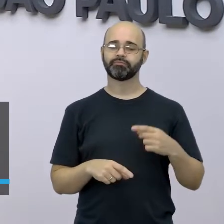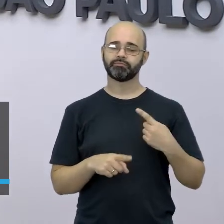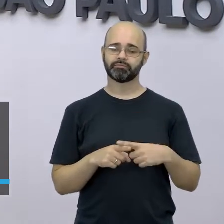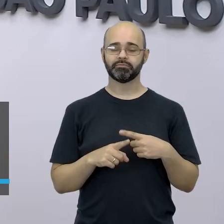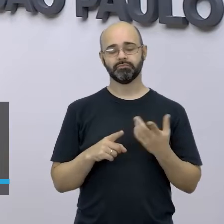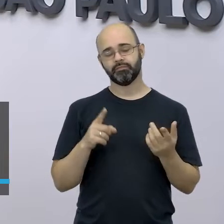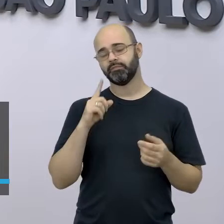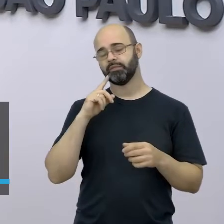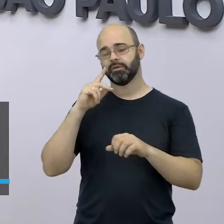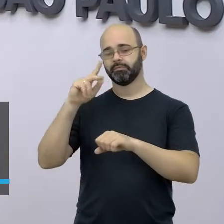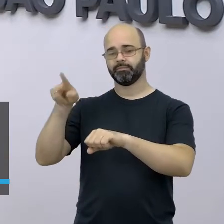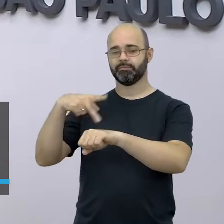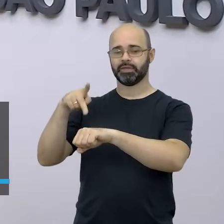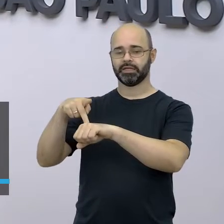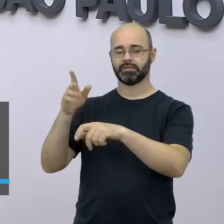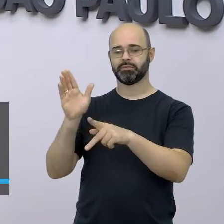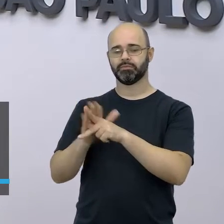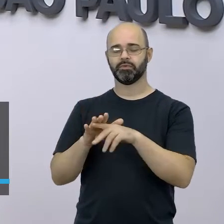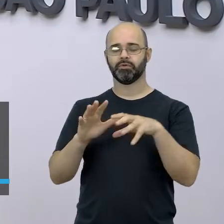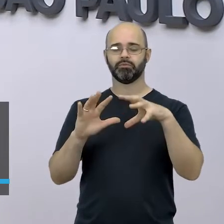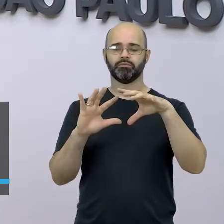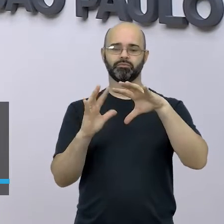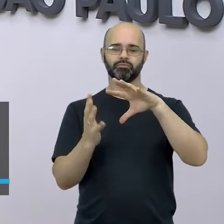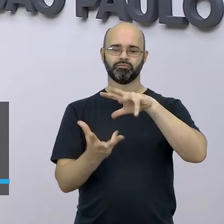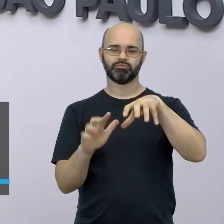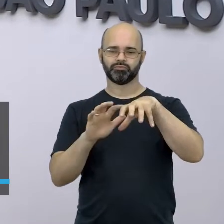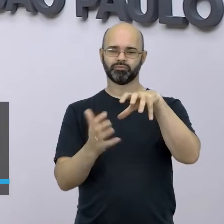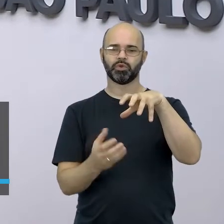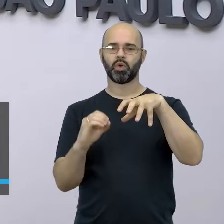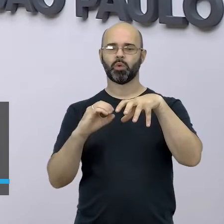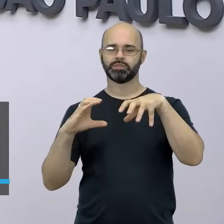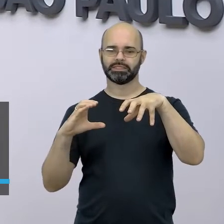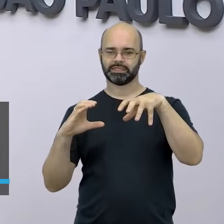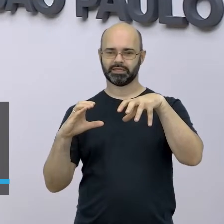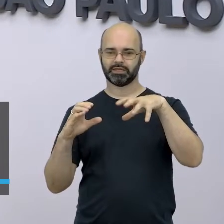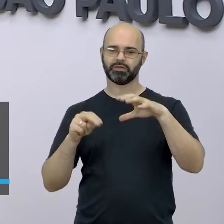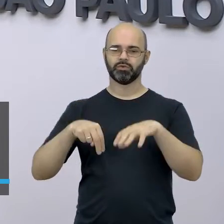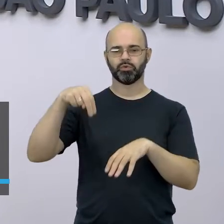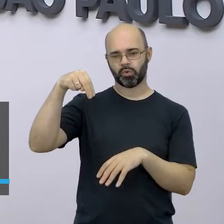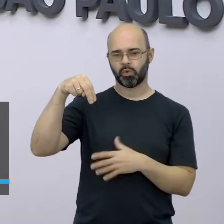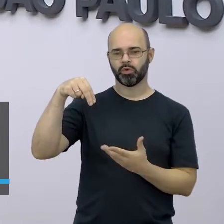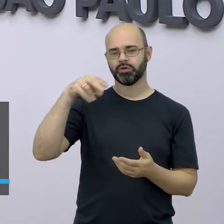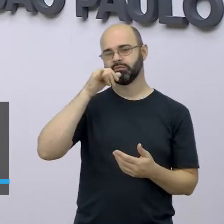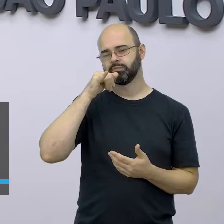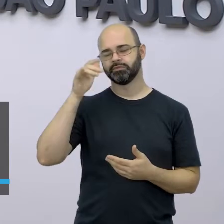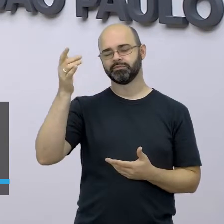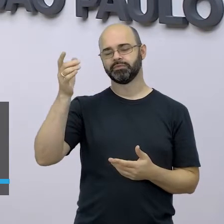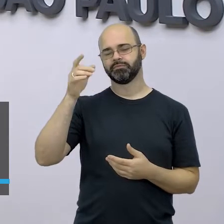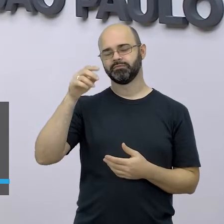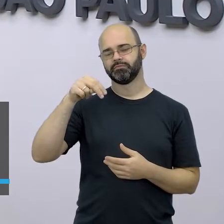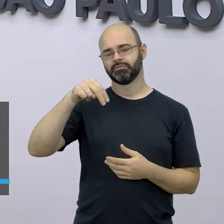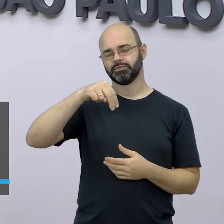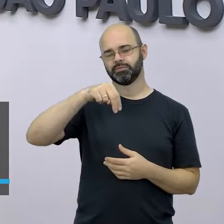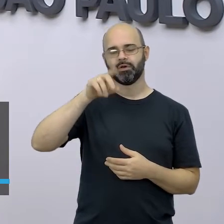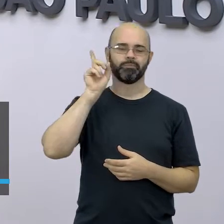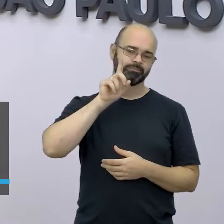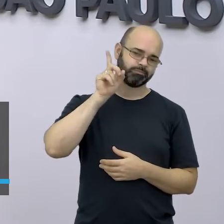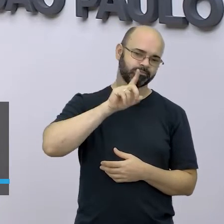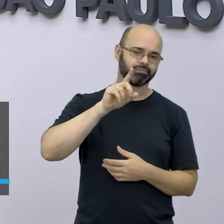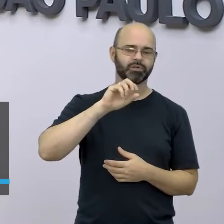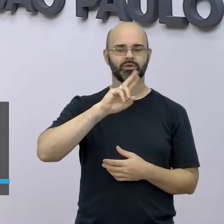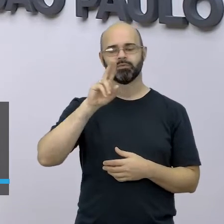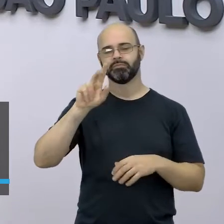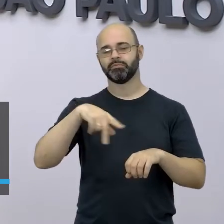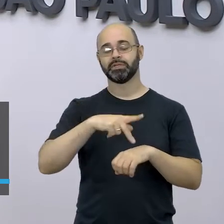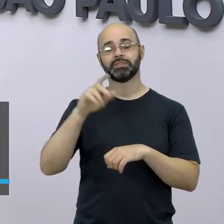dos países do Ocidente e do Norte, né? Então dos Estados Unidos e países europeus, para dizer